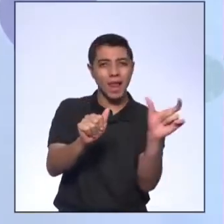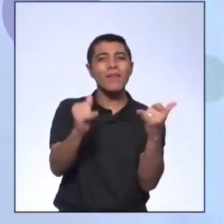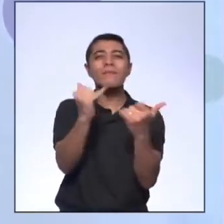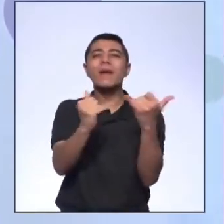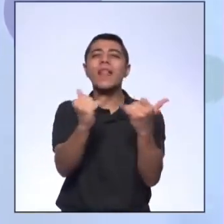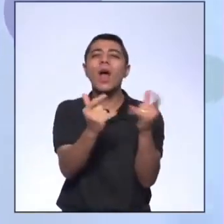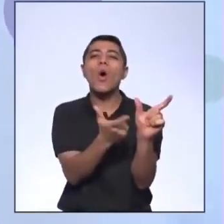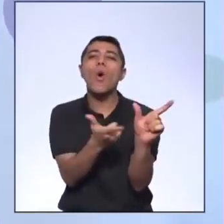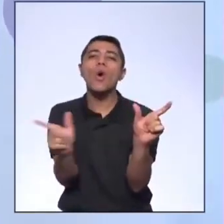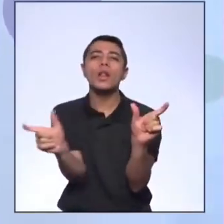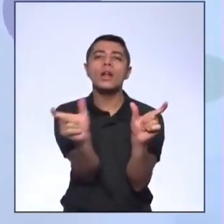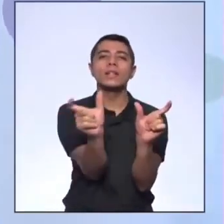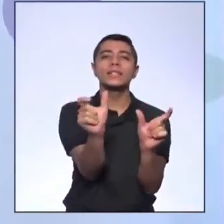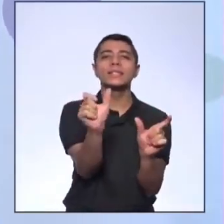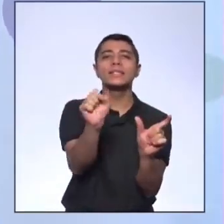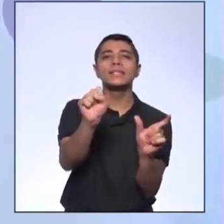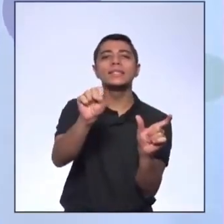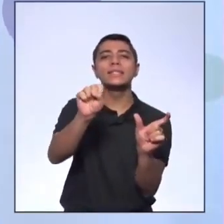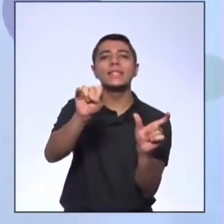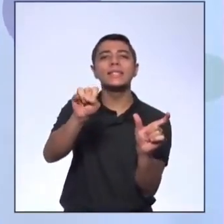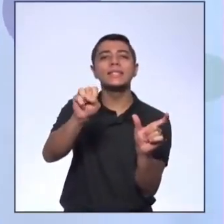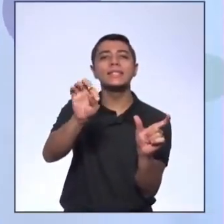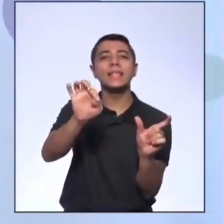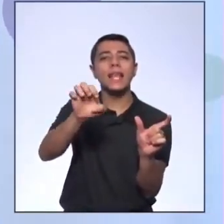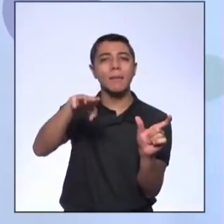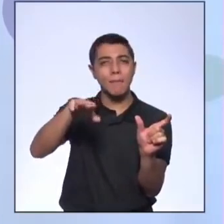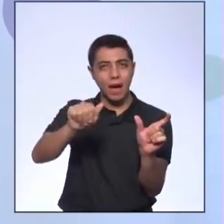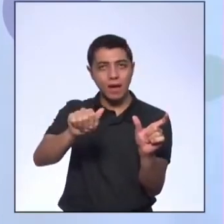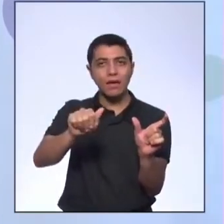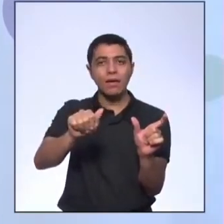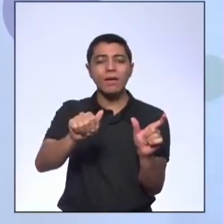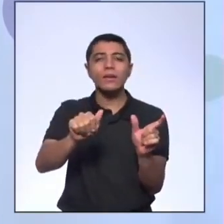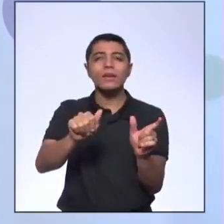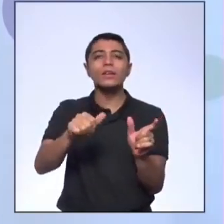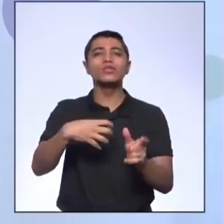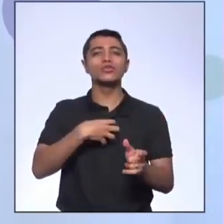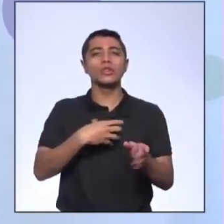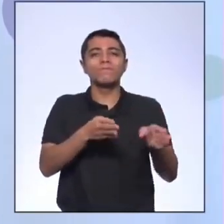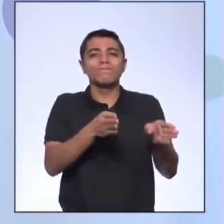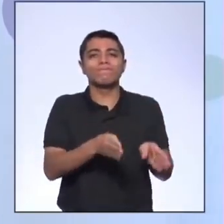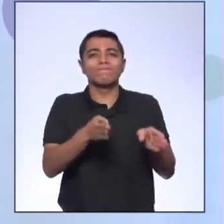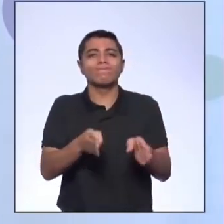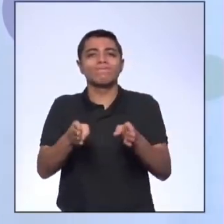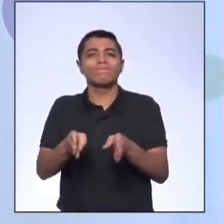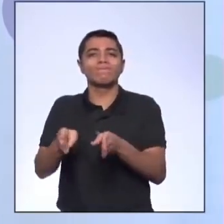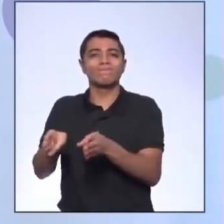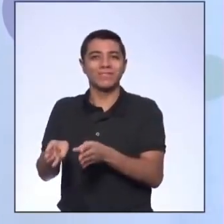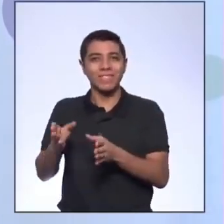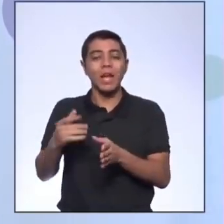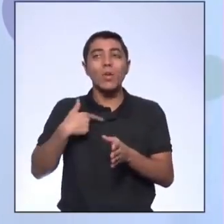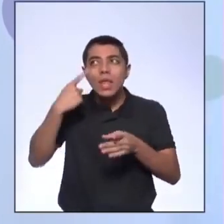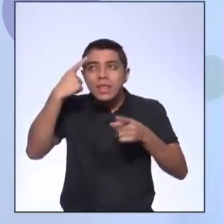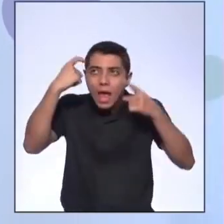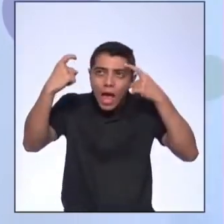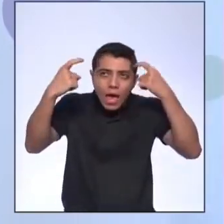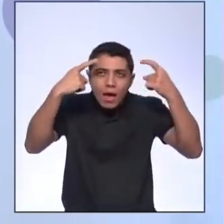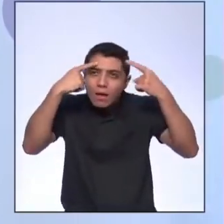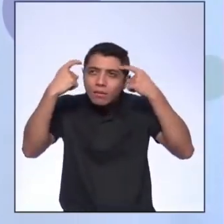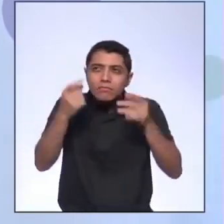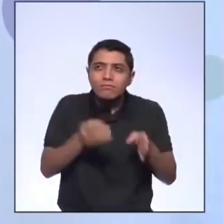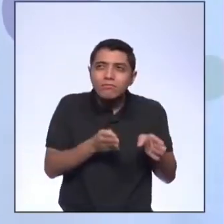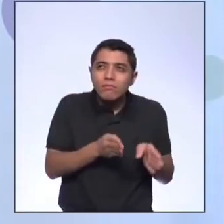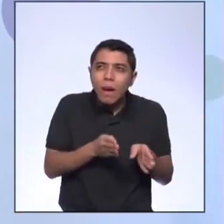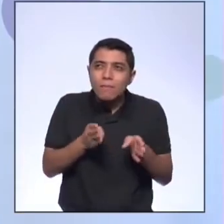uma maneira, né, que eu sistematizo algo, ou seja, eu organizo as ideias para que elas aconteçam. Então,